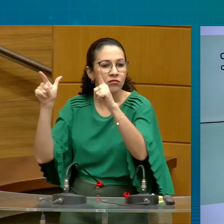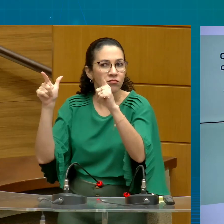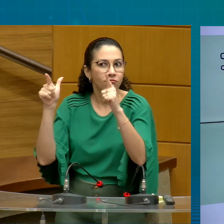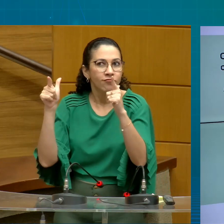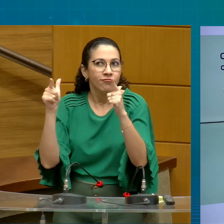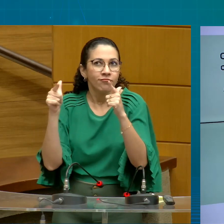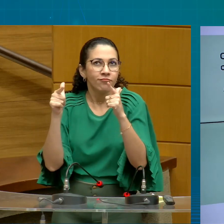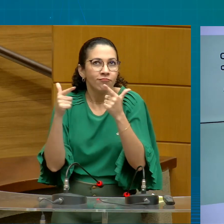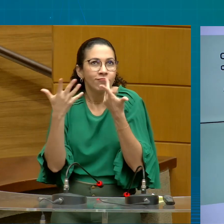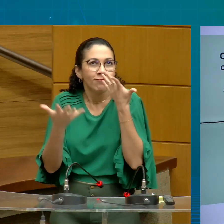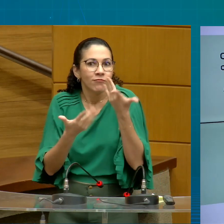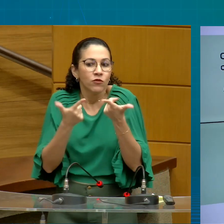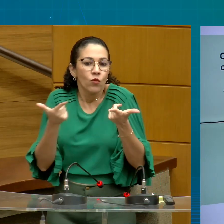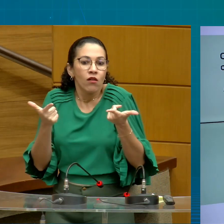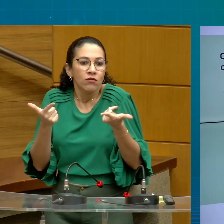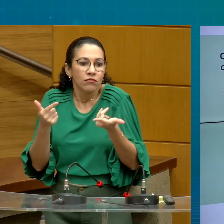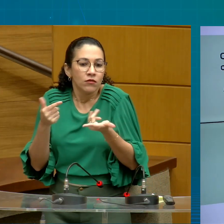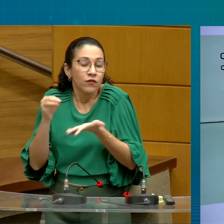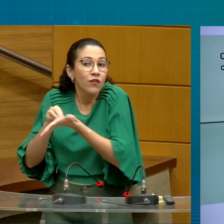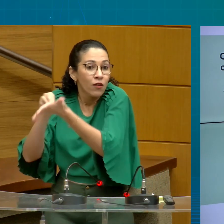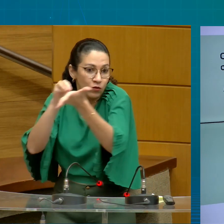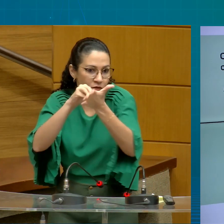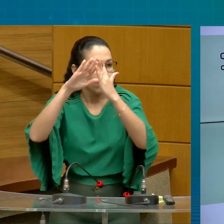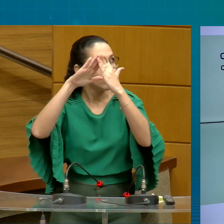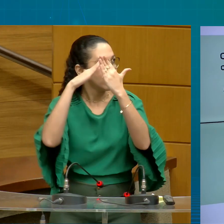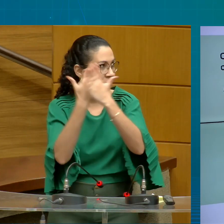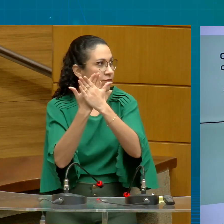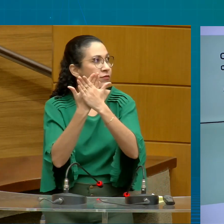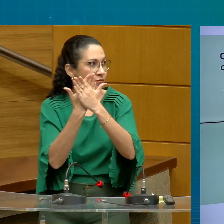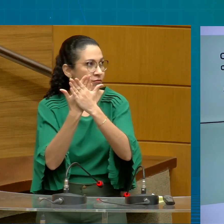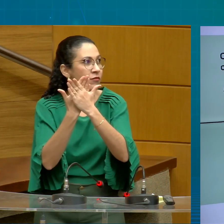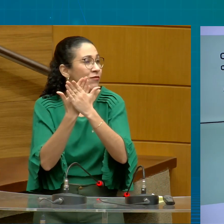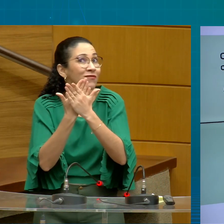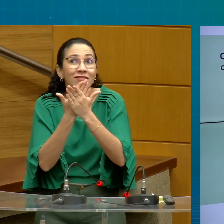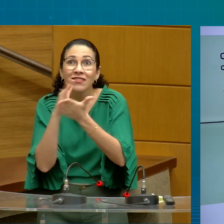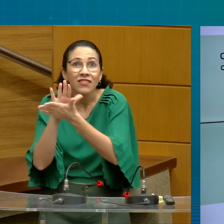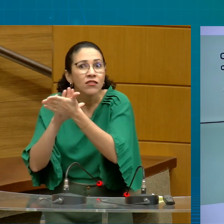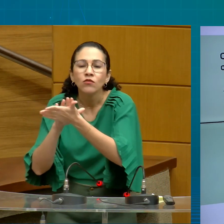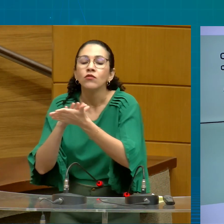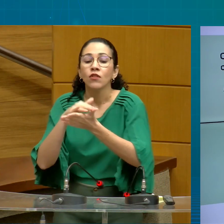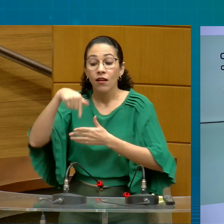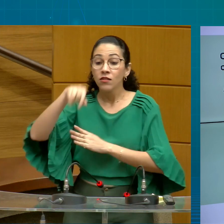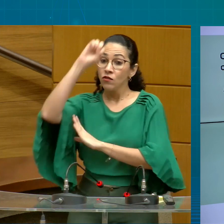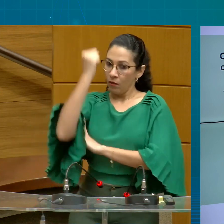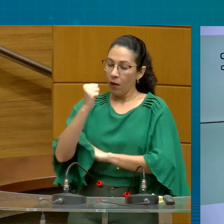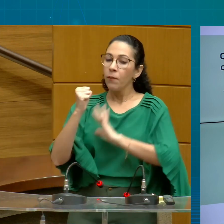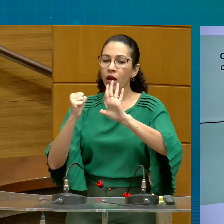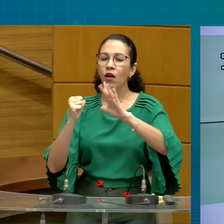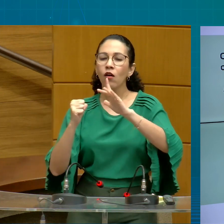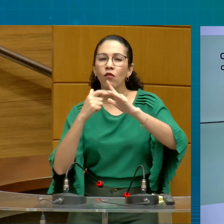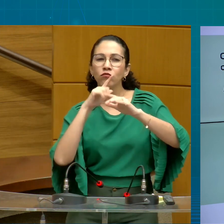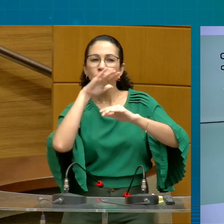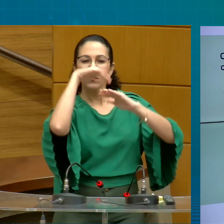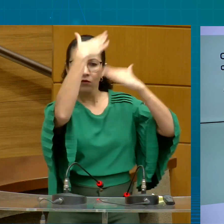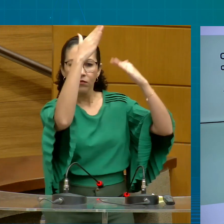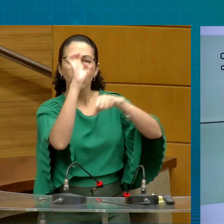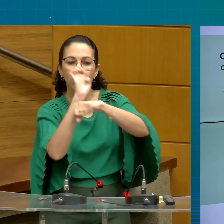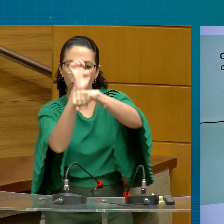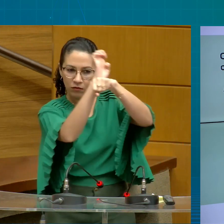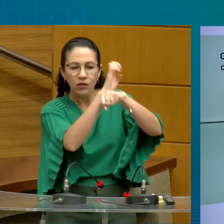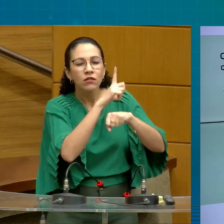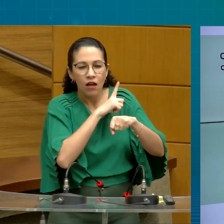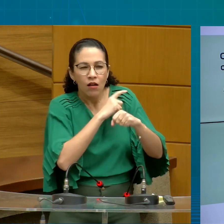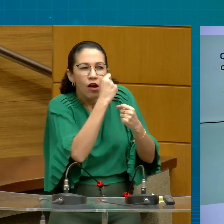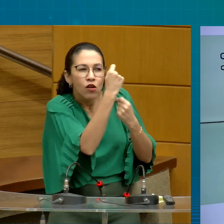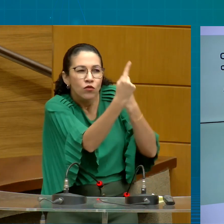algumas instituições, mas em outras áreas, né, eu não vejo muito, eu vejo que falta ainda alguma coisa, né, relacionada a isso. Por exemplo, aqui